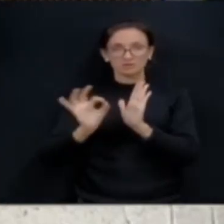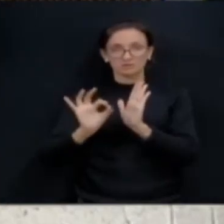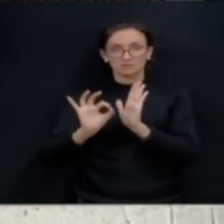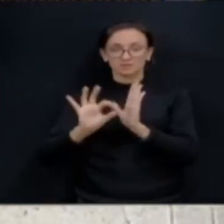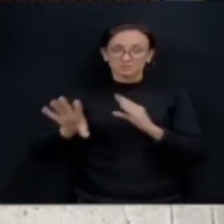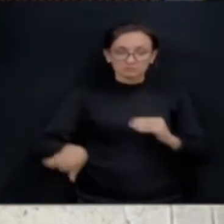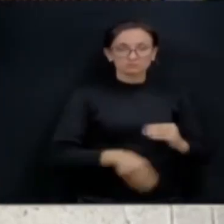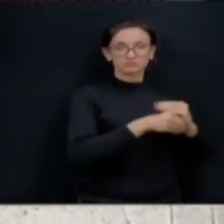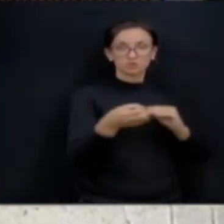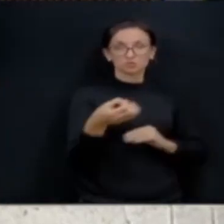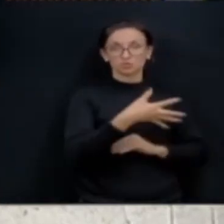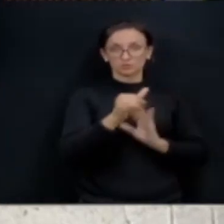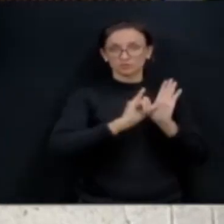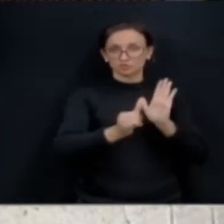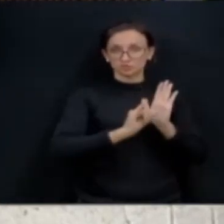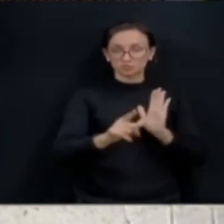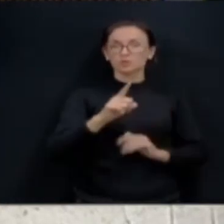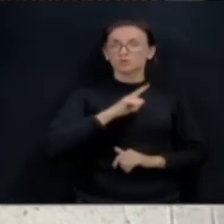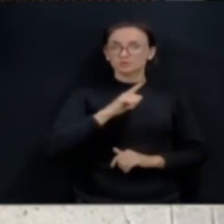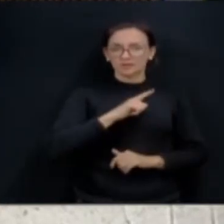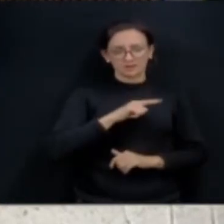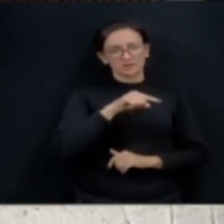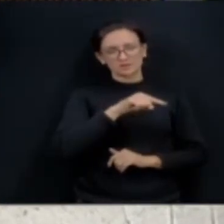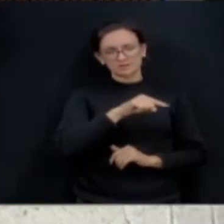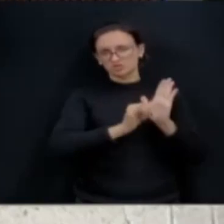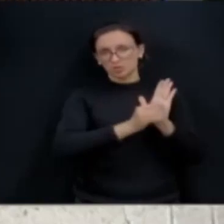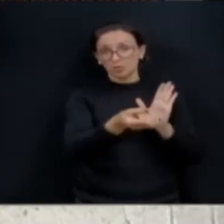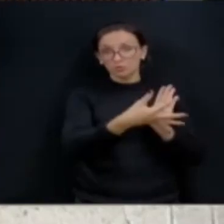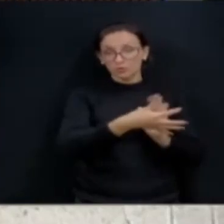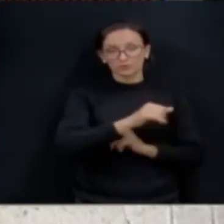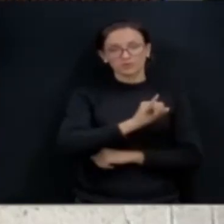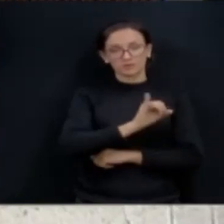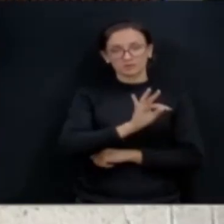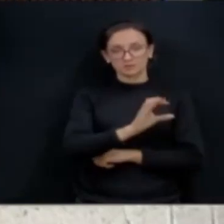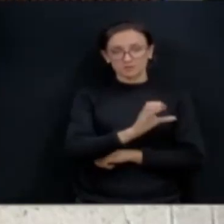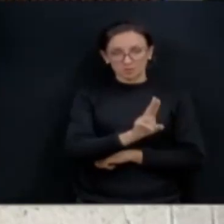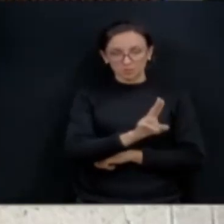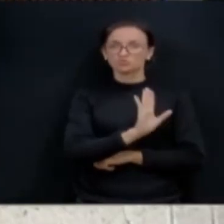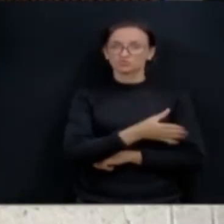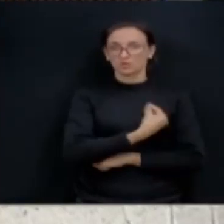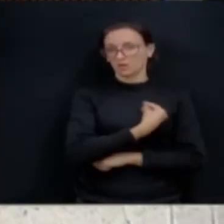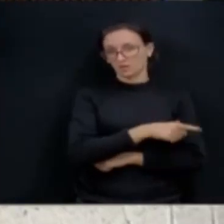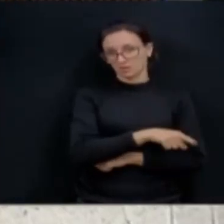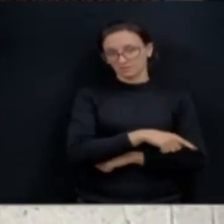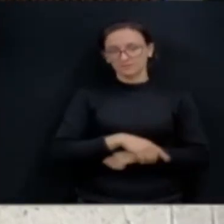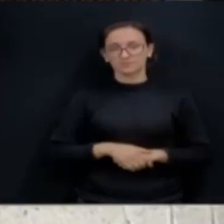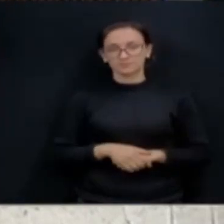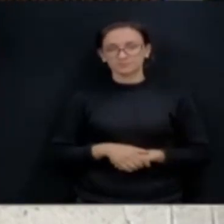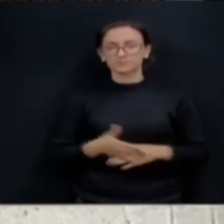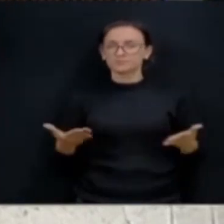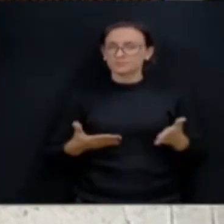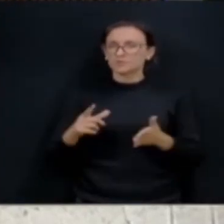mais no novo edital que está no TCU. As necessidades de nova audiência pública por conta da